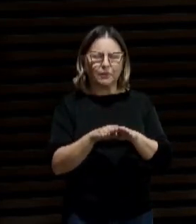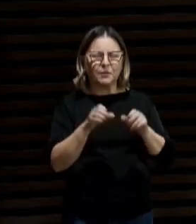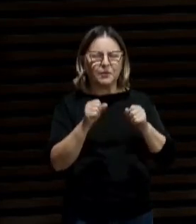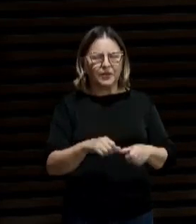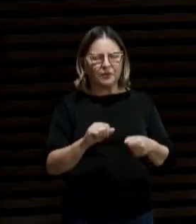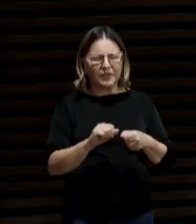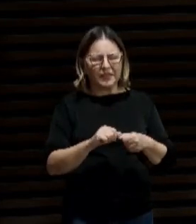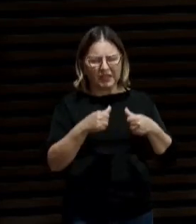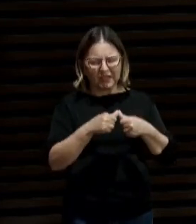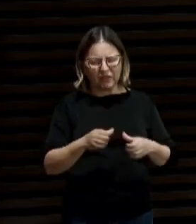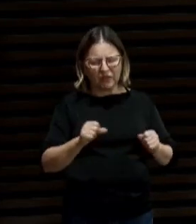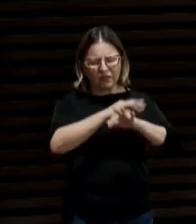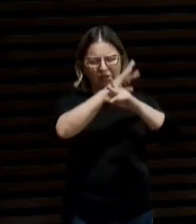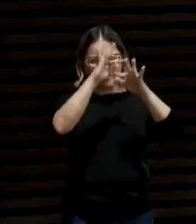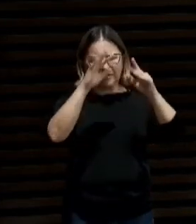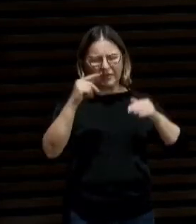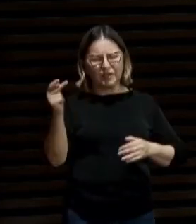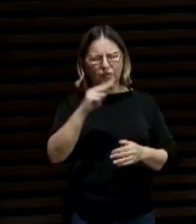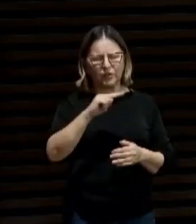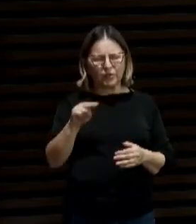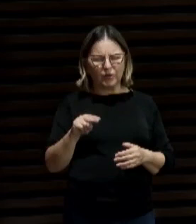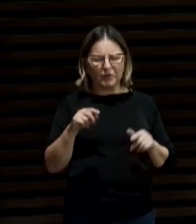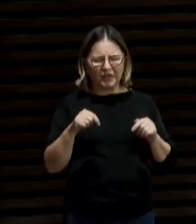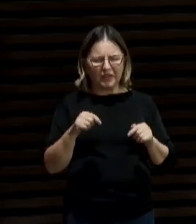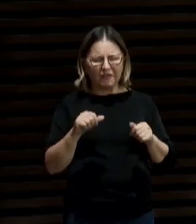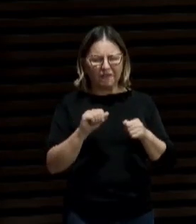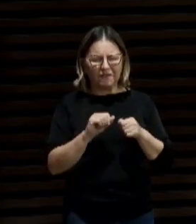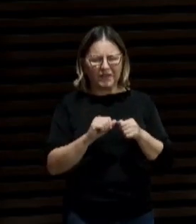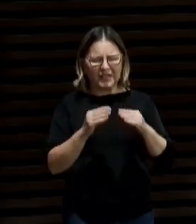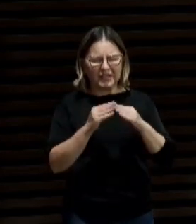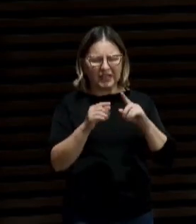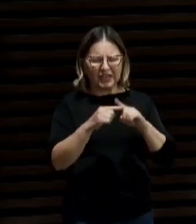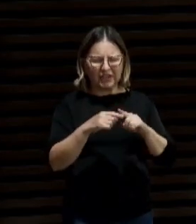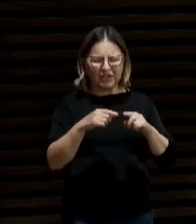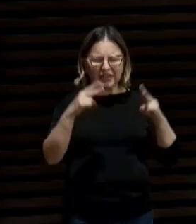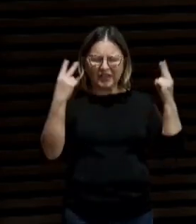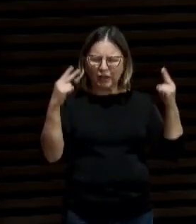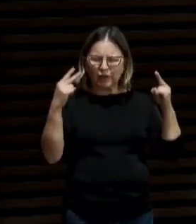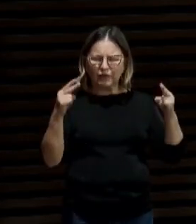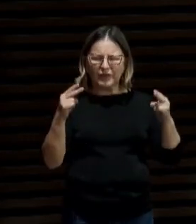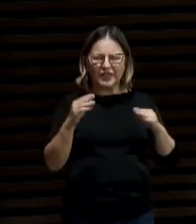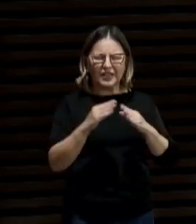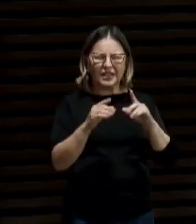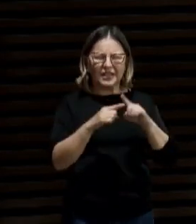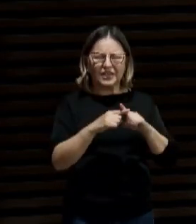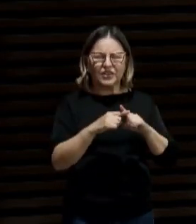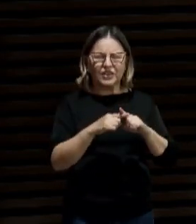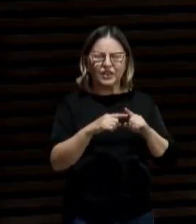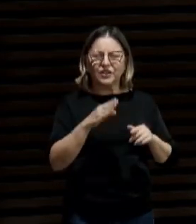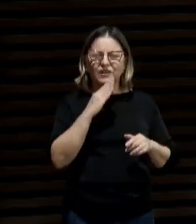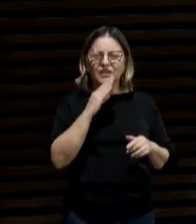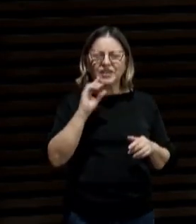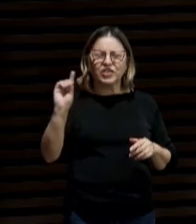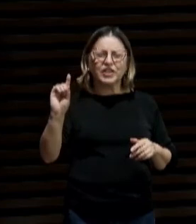nome nesta assembleia. Faze, Senhor, desta igreja aqui uma igreja relevante, Senhor. Uma igreja que Te conhece, que Te prega e